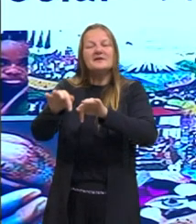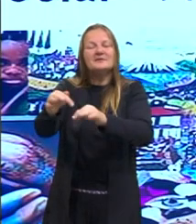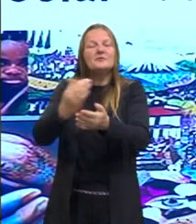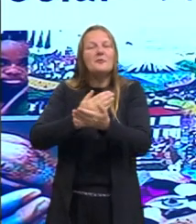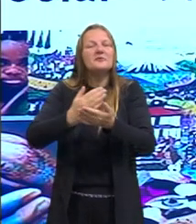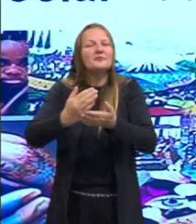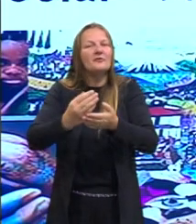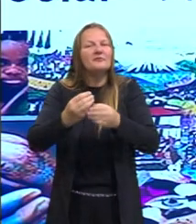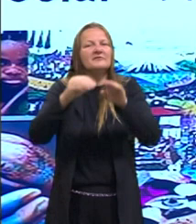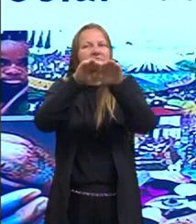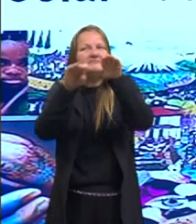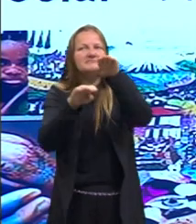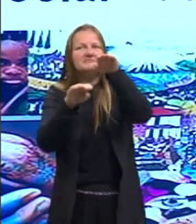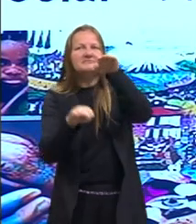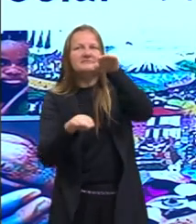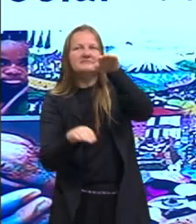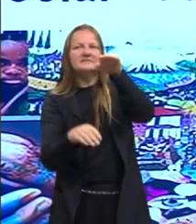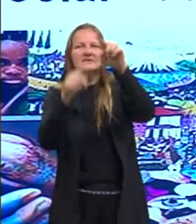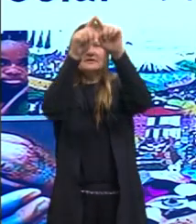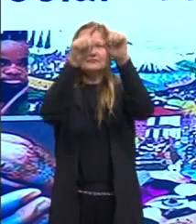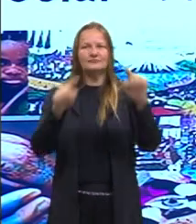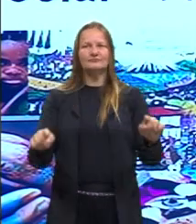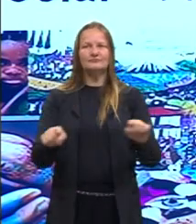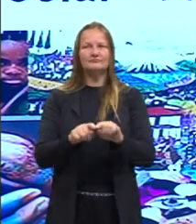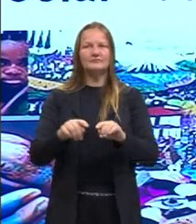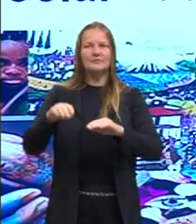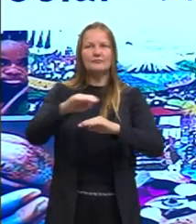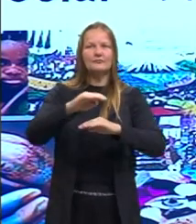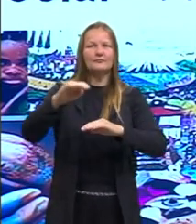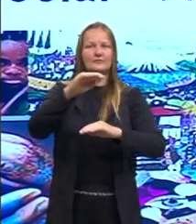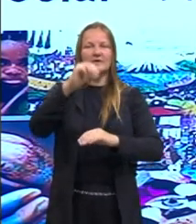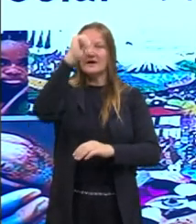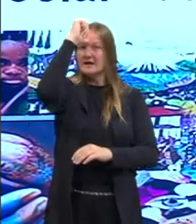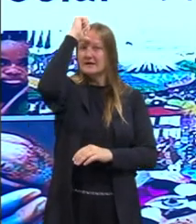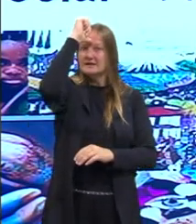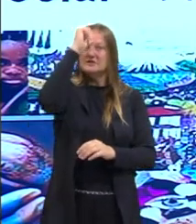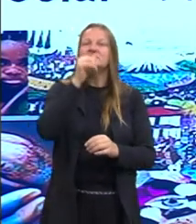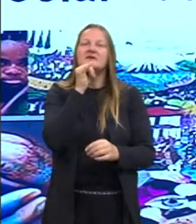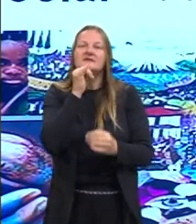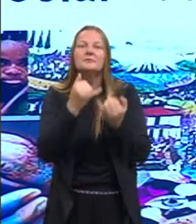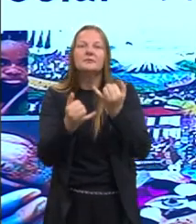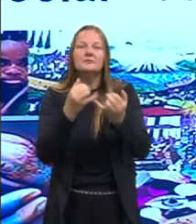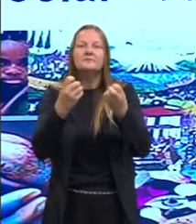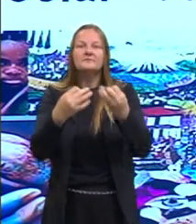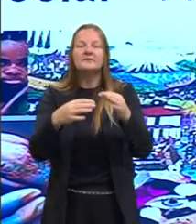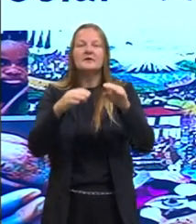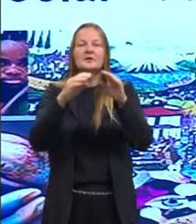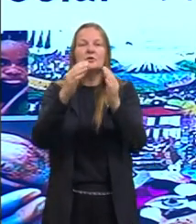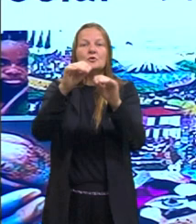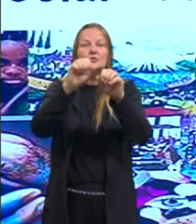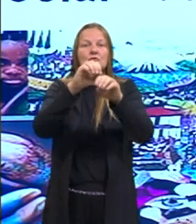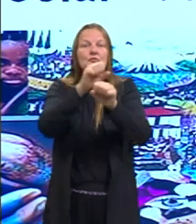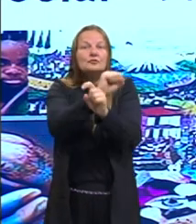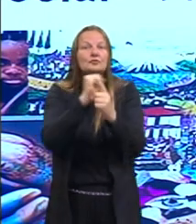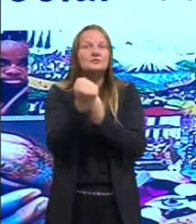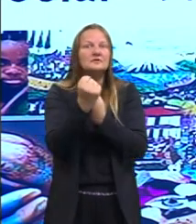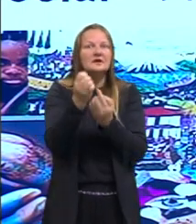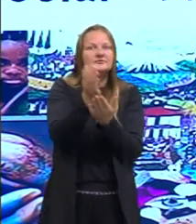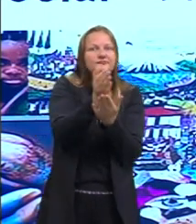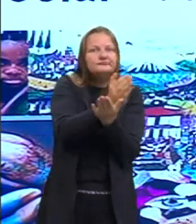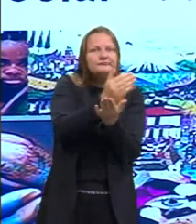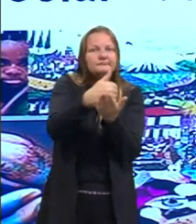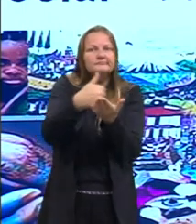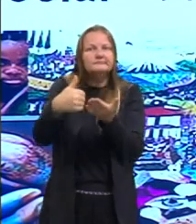feudal esse estamento alguns países ainda como a Índia existe essa sociedade estamental e também